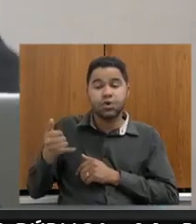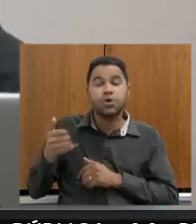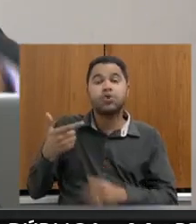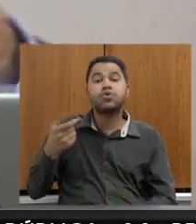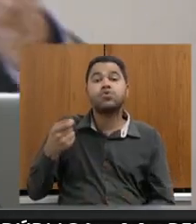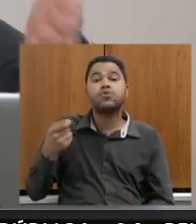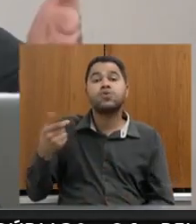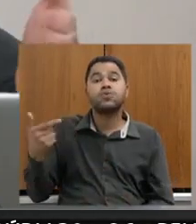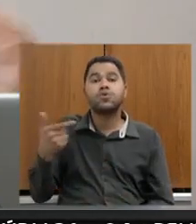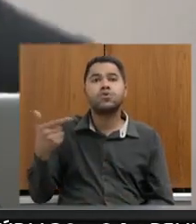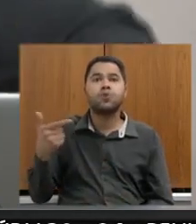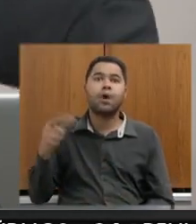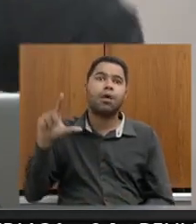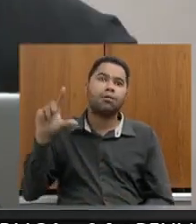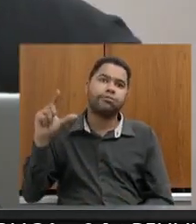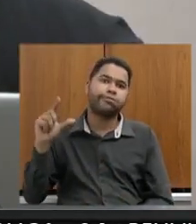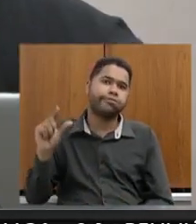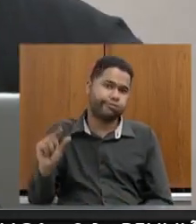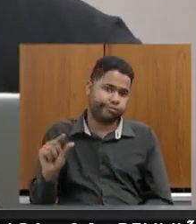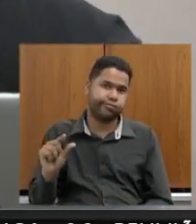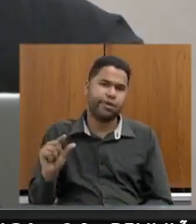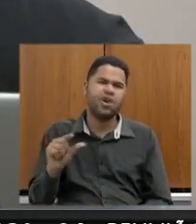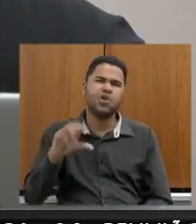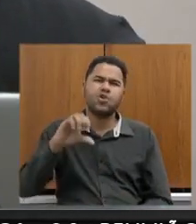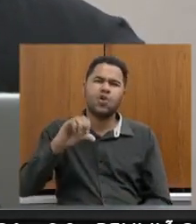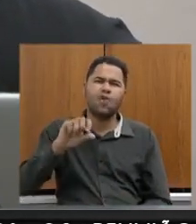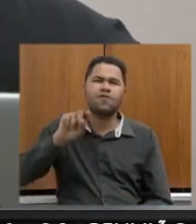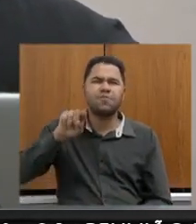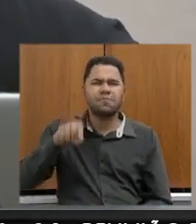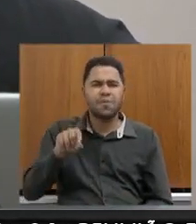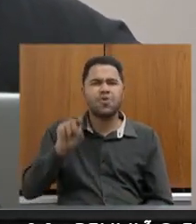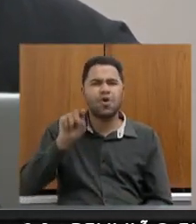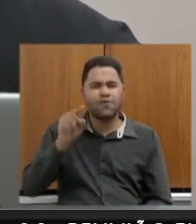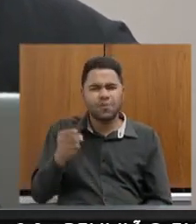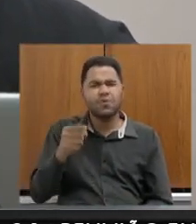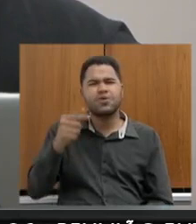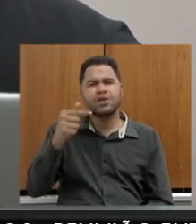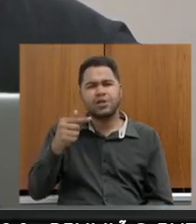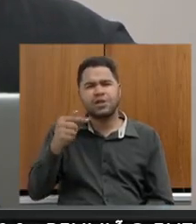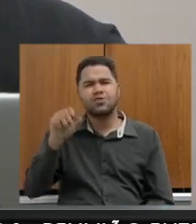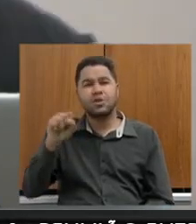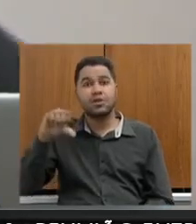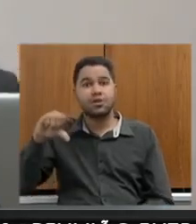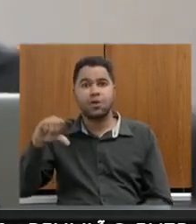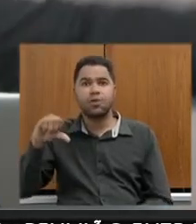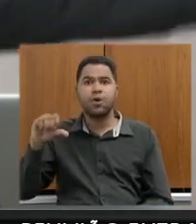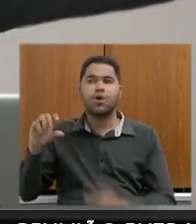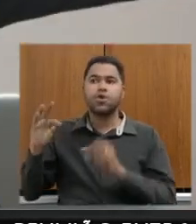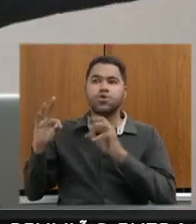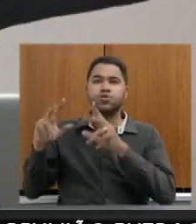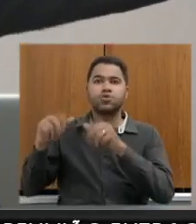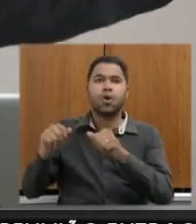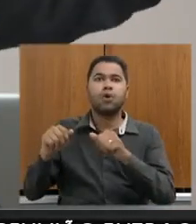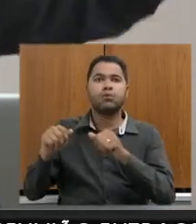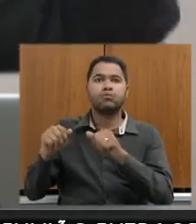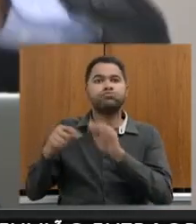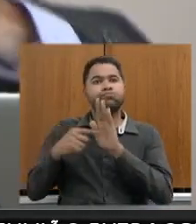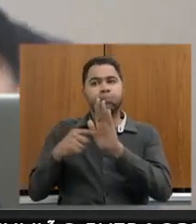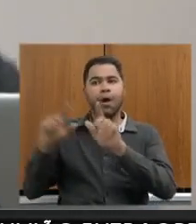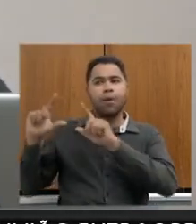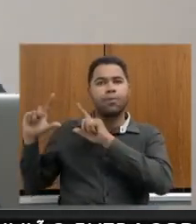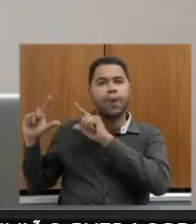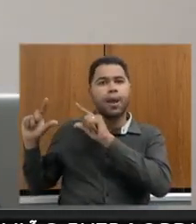2022 agora deve ser menos ainda 9789 todas as carreiras da Segurança Pública o